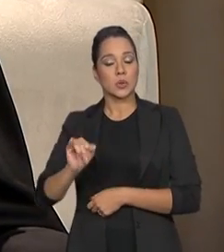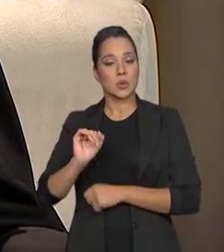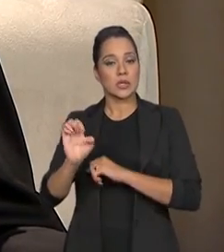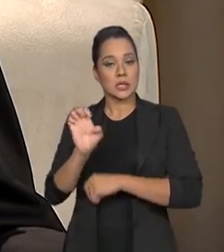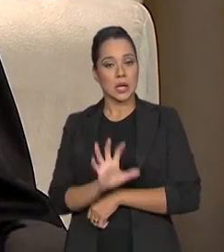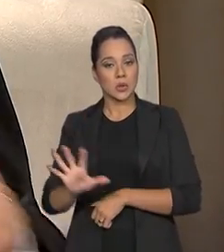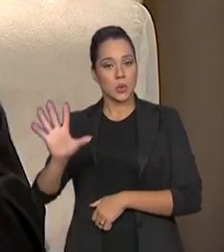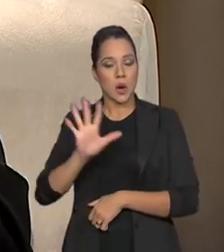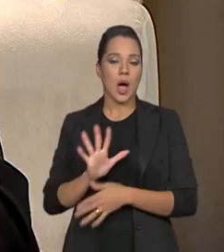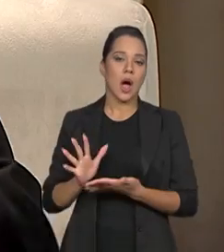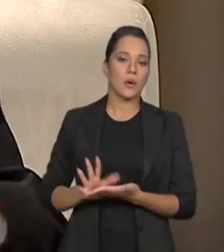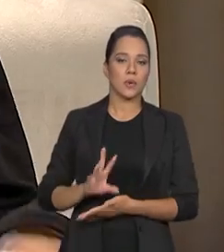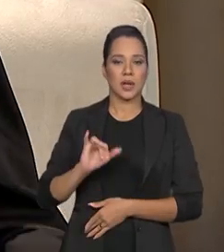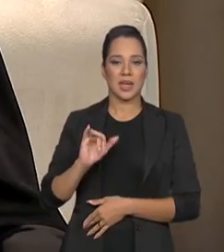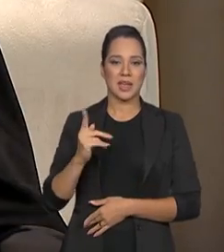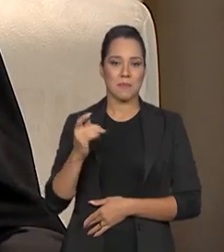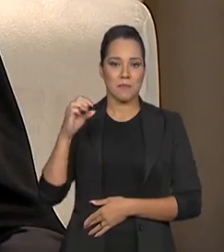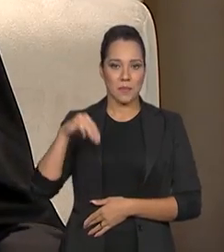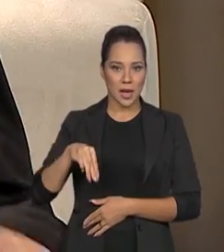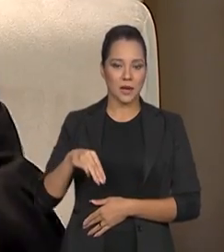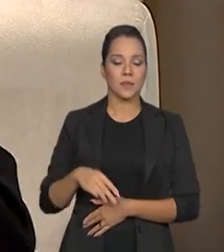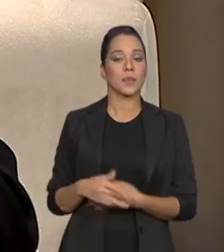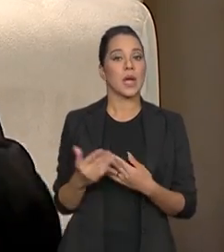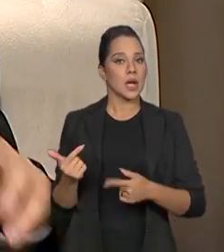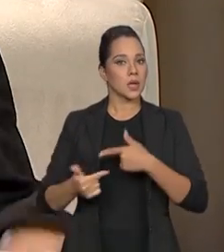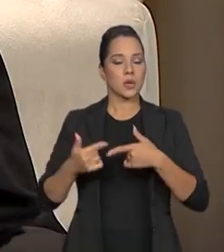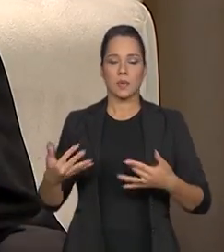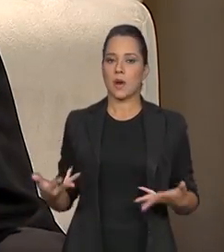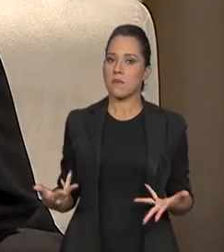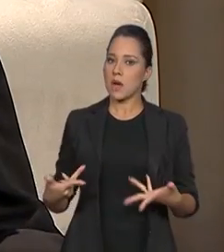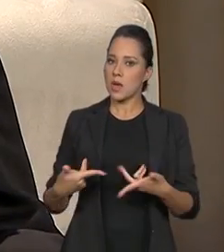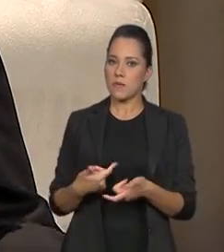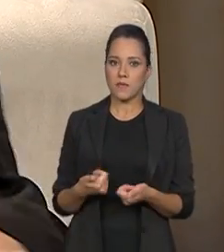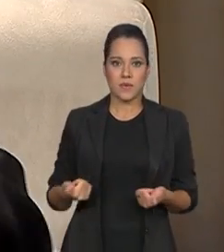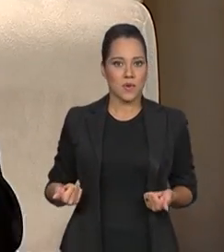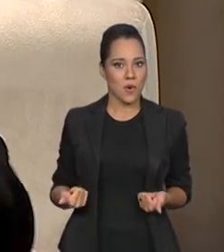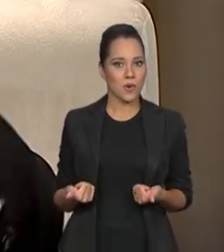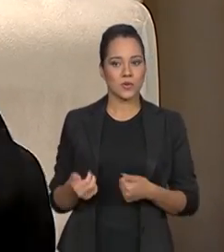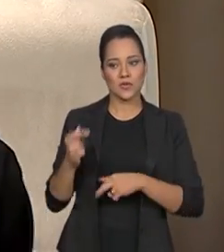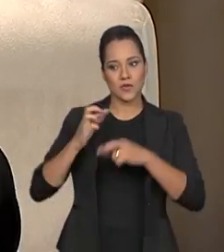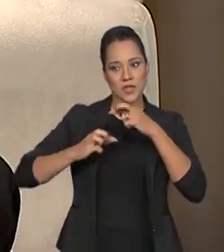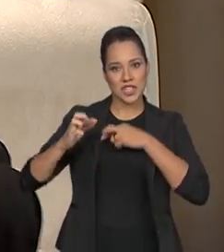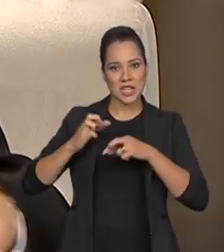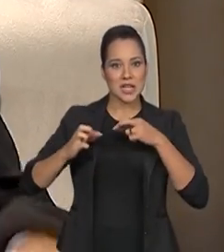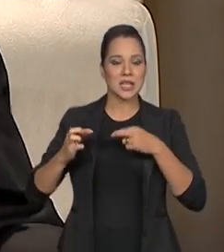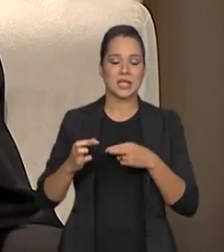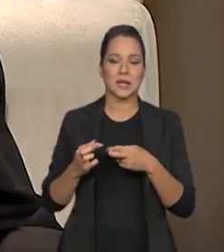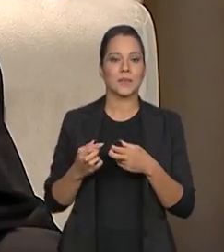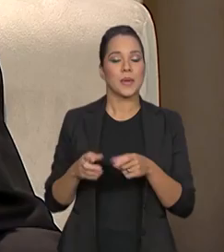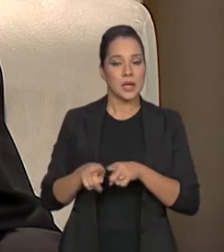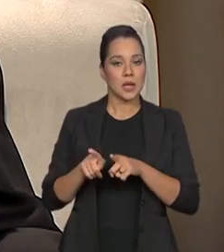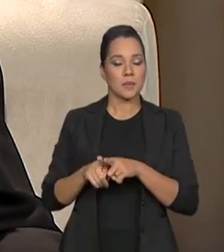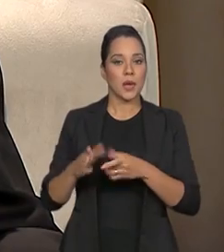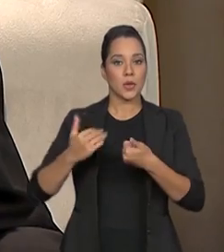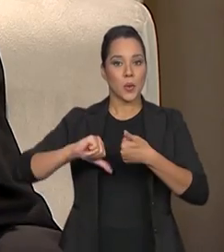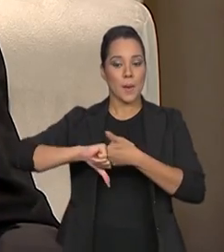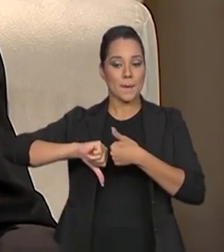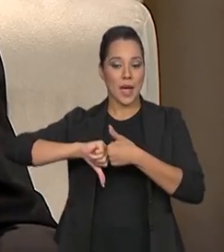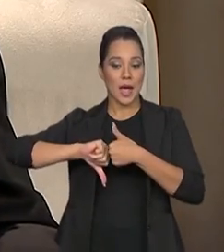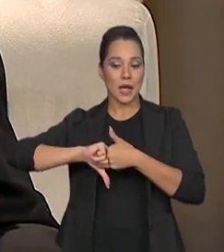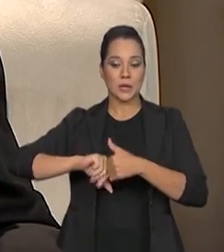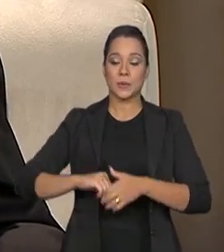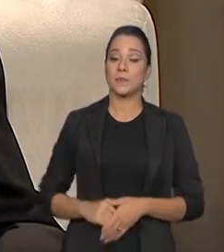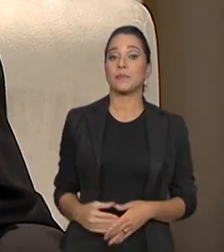de peso e medidas e bens que fazem um trabalho sensacional de de vigilância de seus olhos do invento no estado